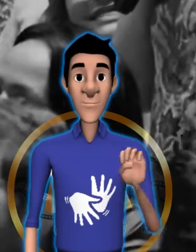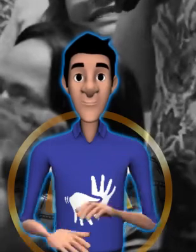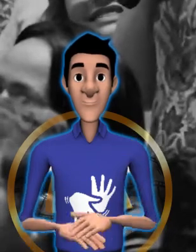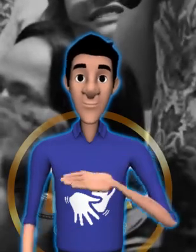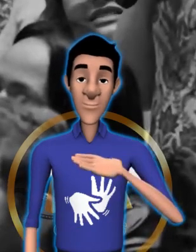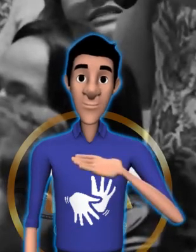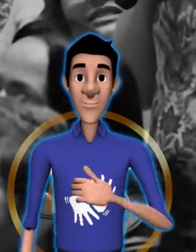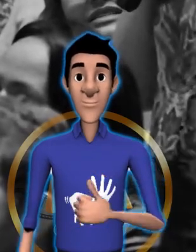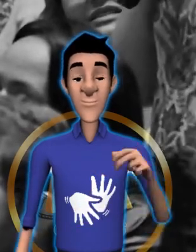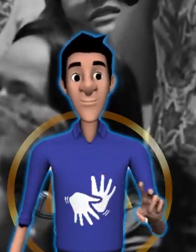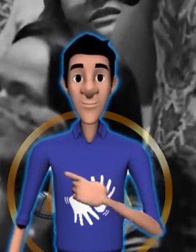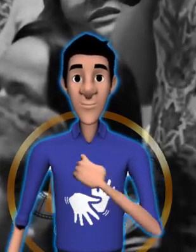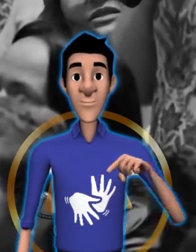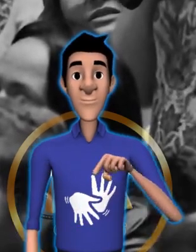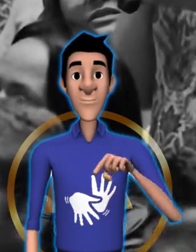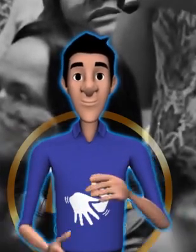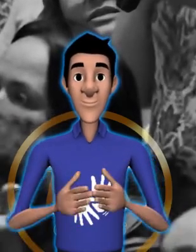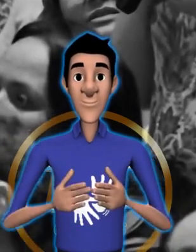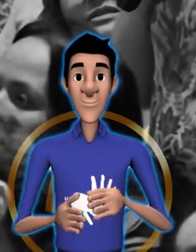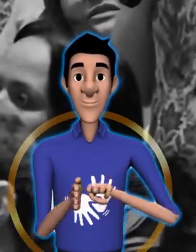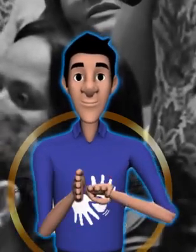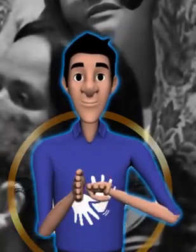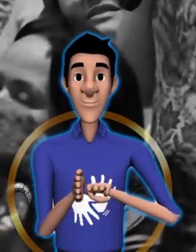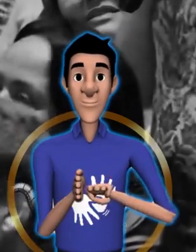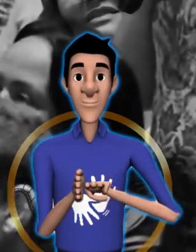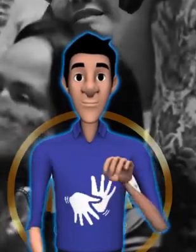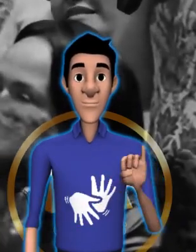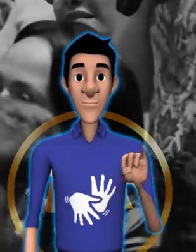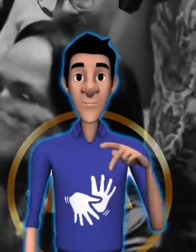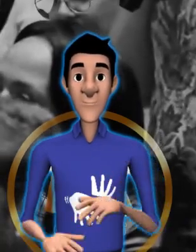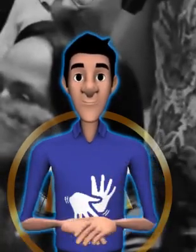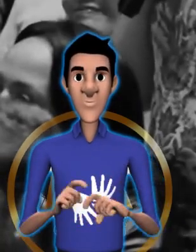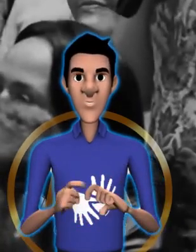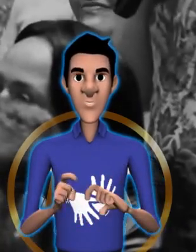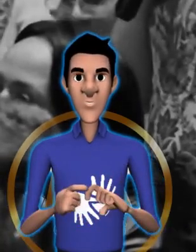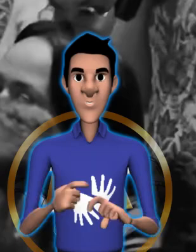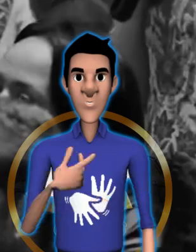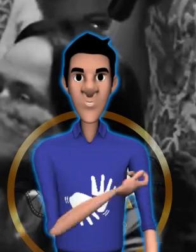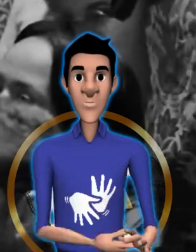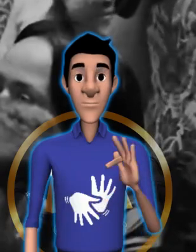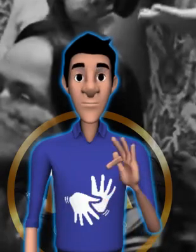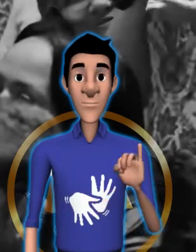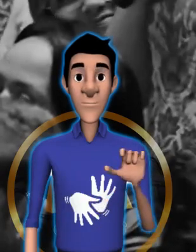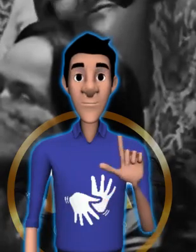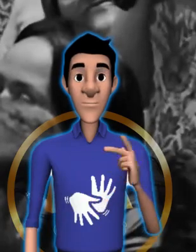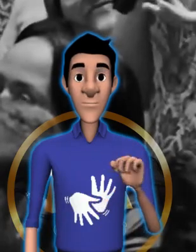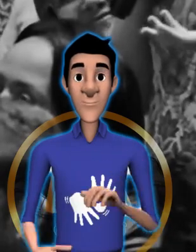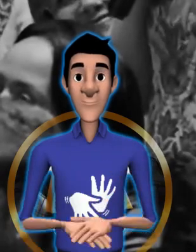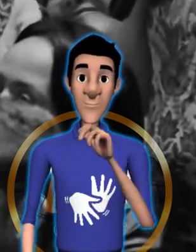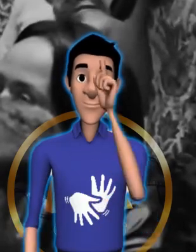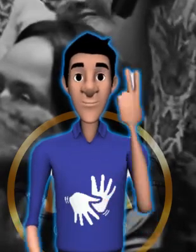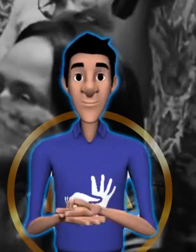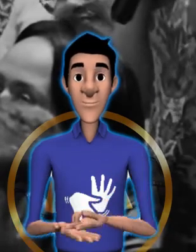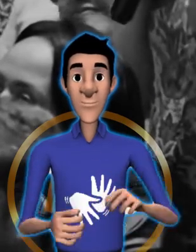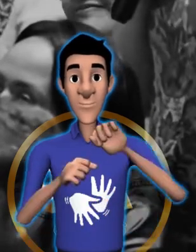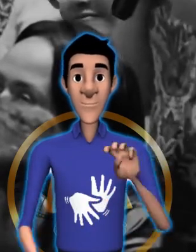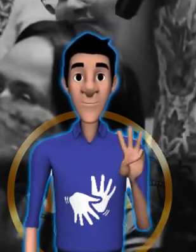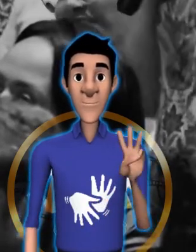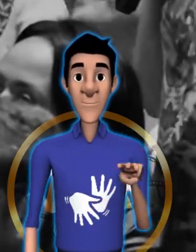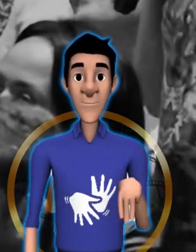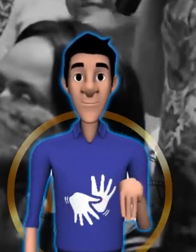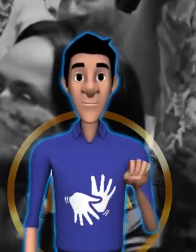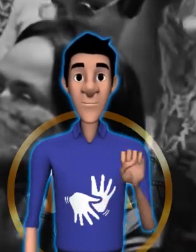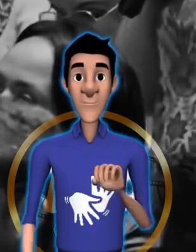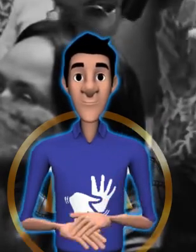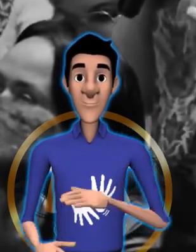eu estive aqui foi no método IP12. Sua filha estava na UTI e fazia 3 meses que a minha filha tinha falecido. Você estava